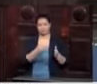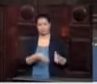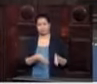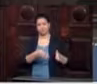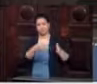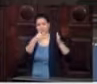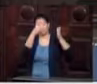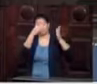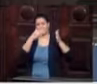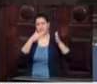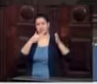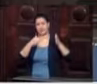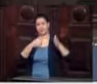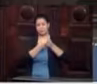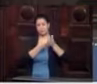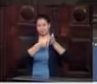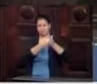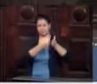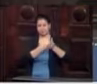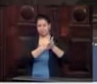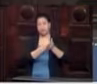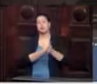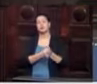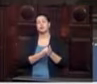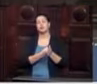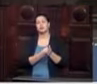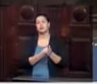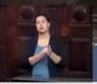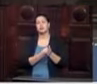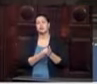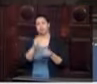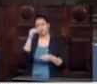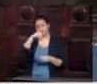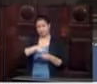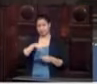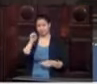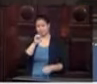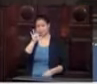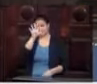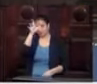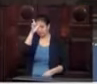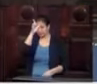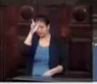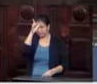dessa torre blindada no complexo do Alemão